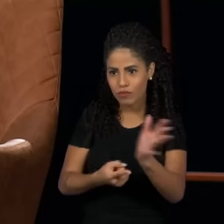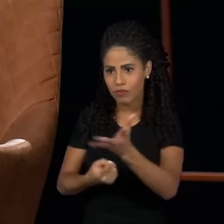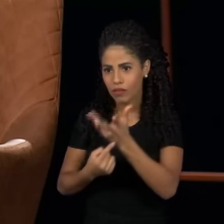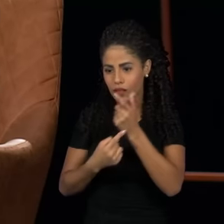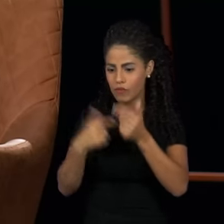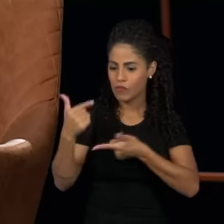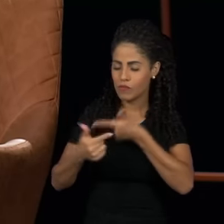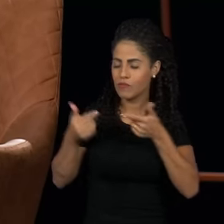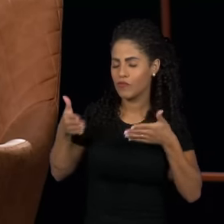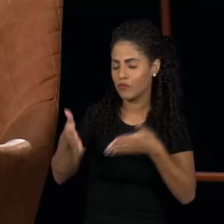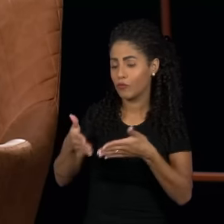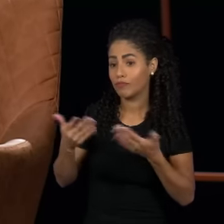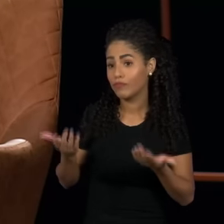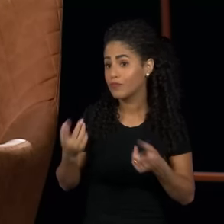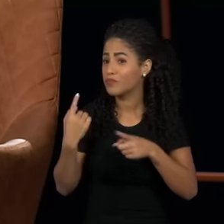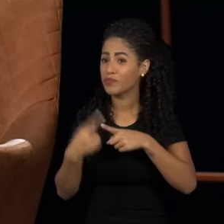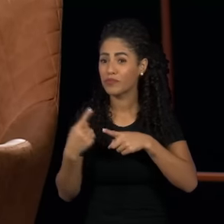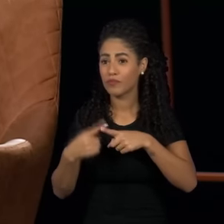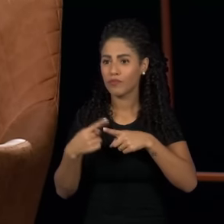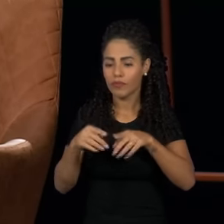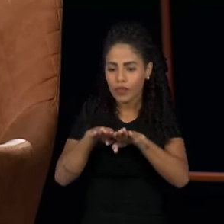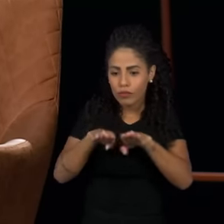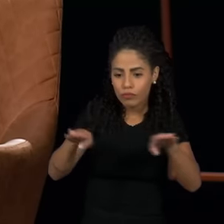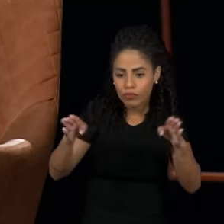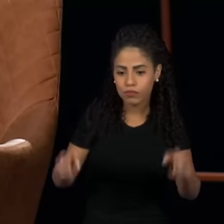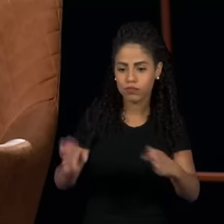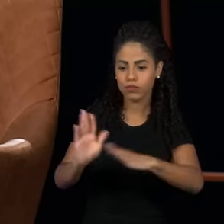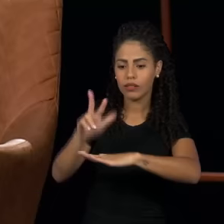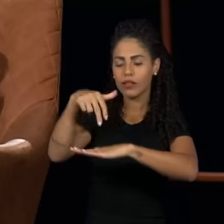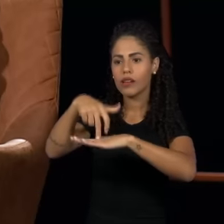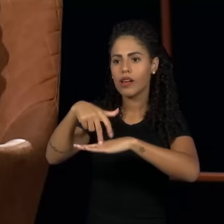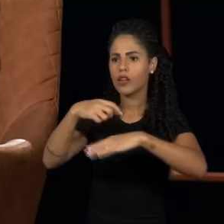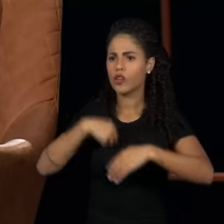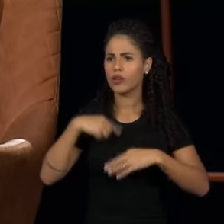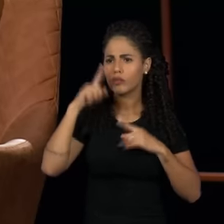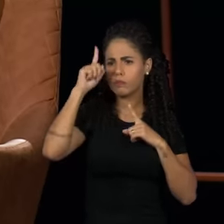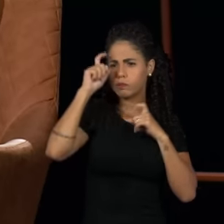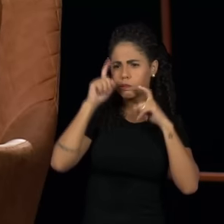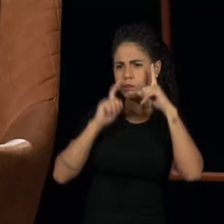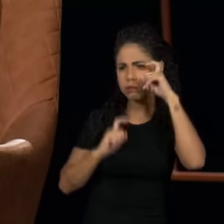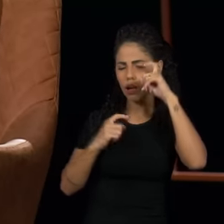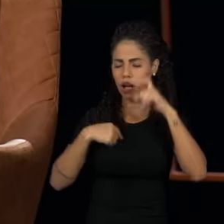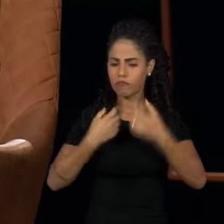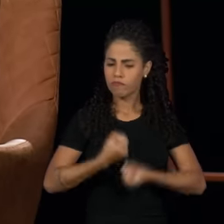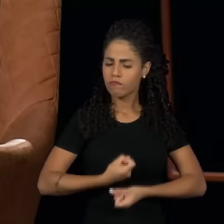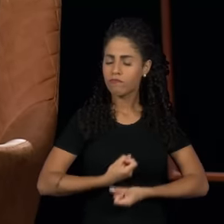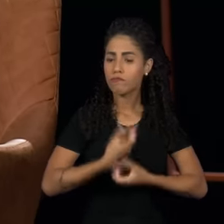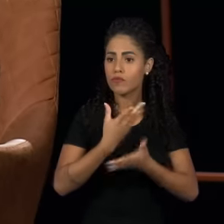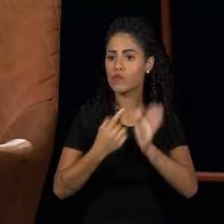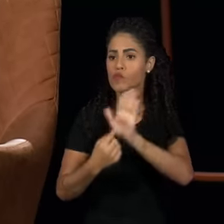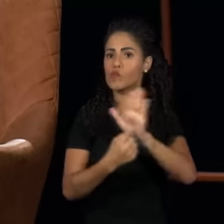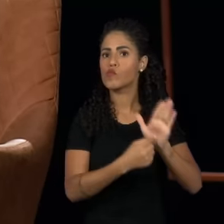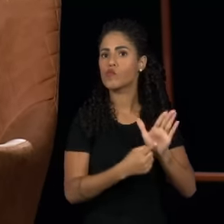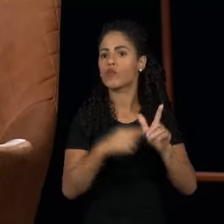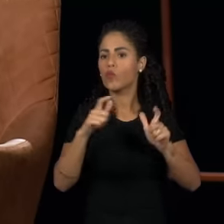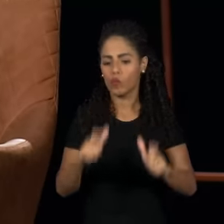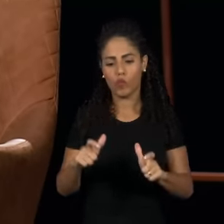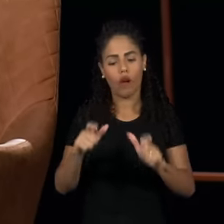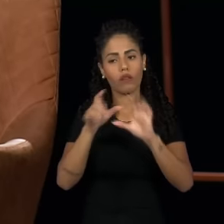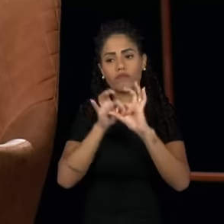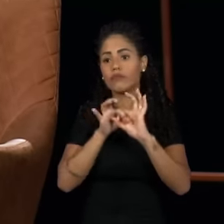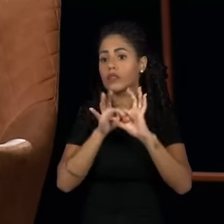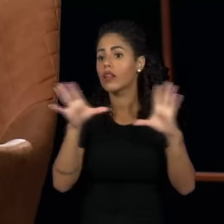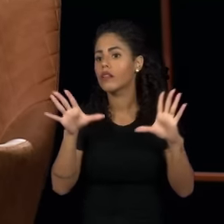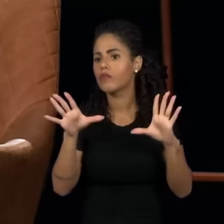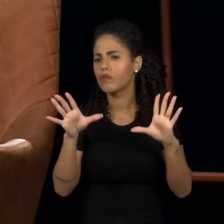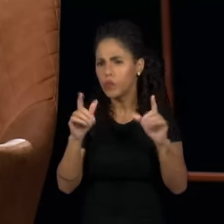existência. Porque o palco, o nosso processo de expressão, ele é tão poderoso, porque ali é o lugar onde tudo é permitido. Se